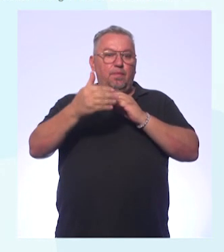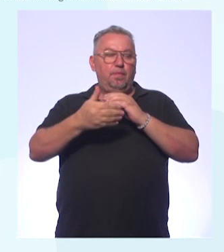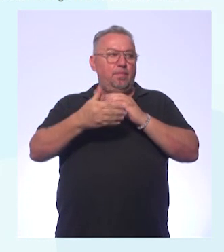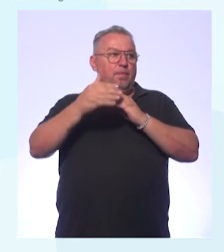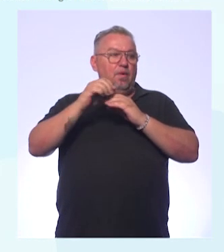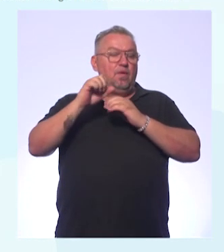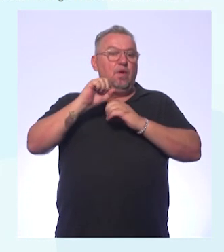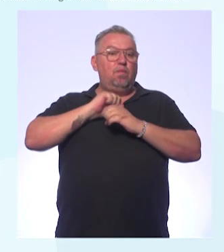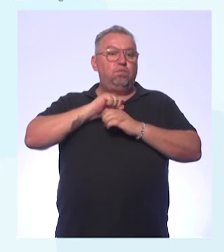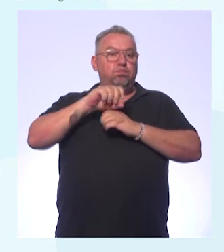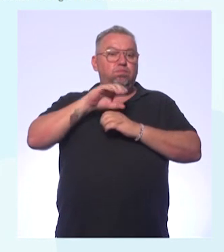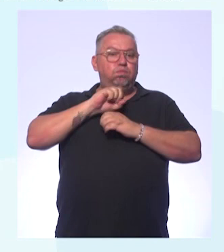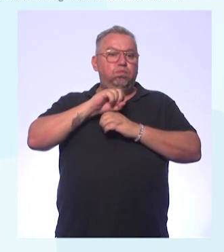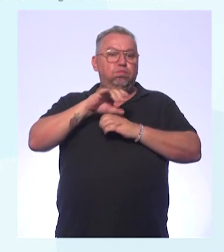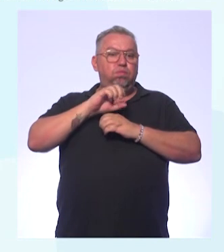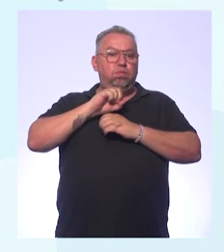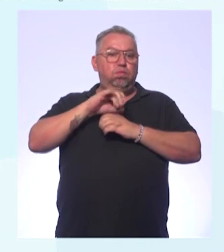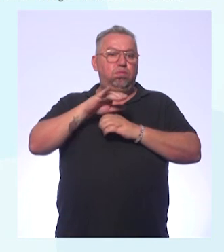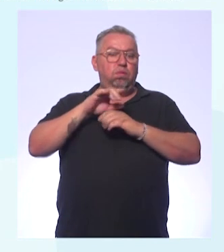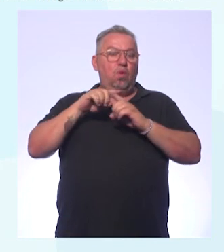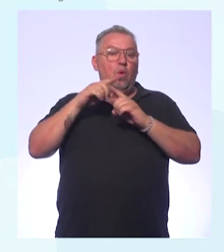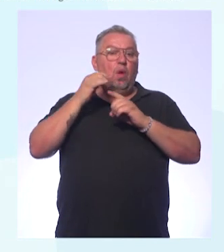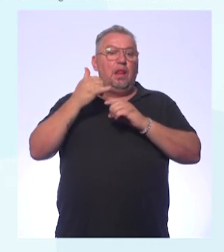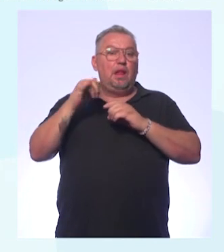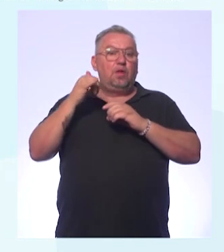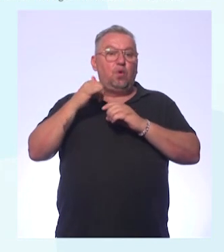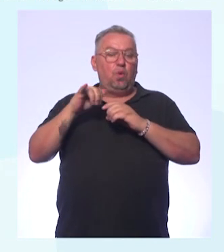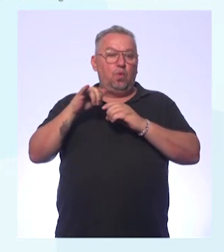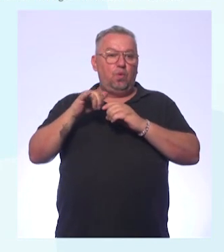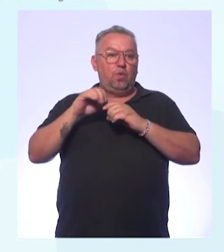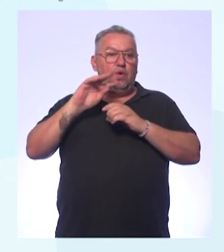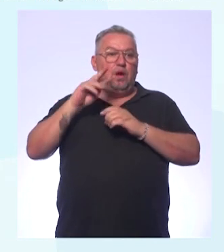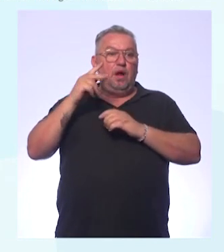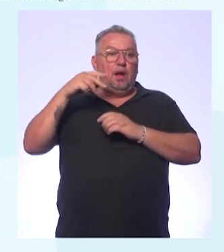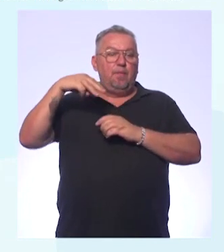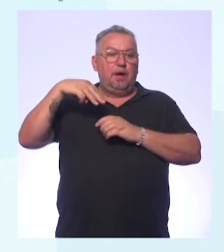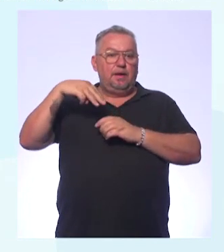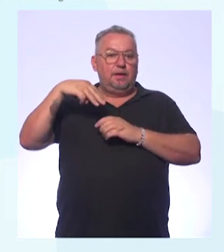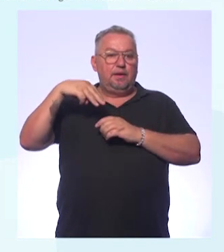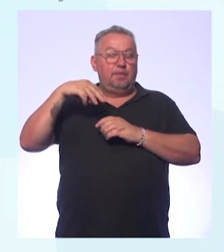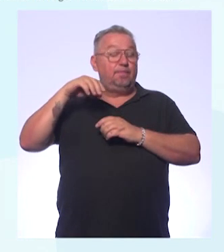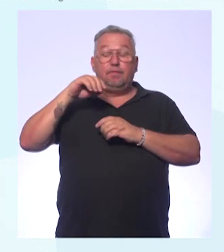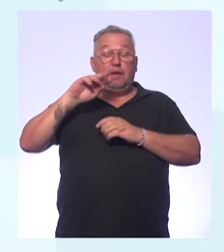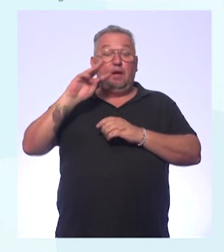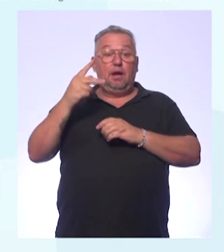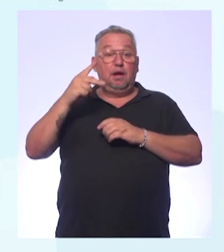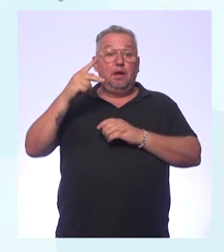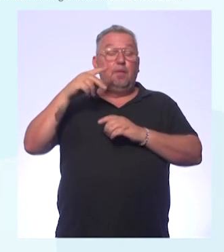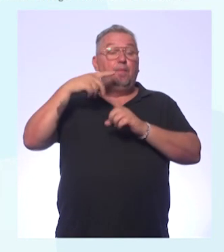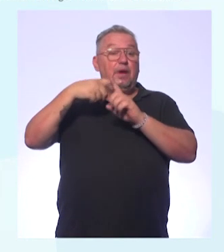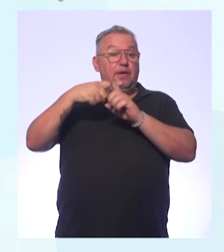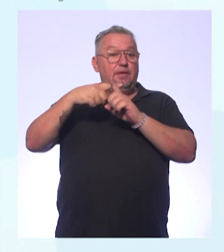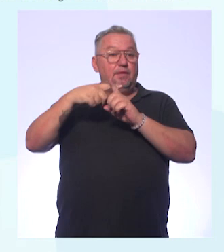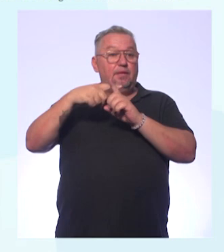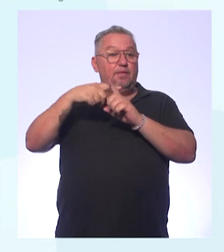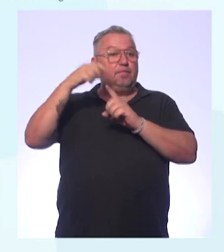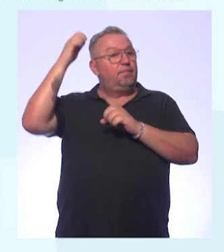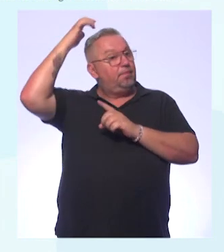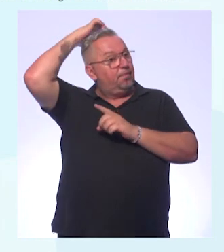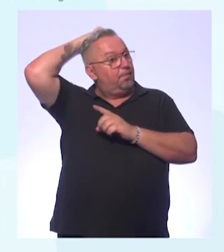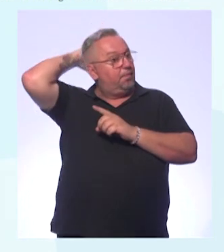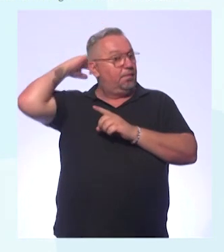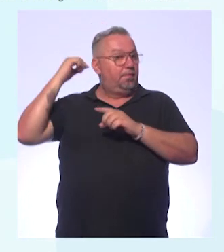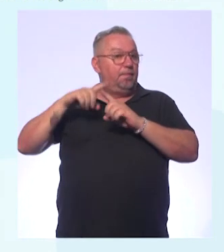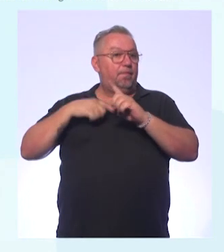bombear um elétron de H+, certo? Ó, aonde ele passa, ele bombeia um